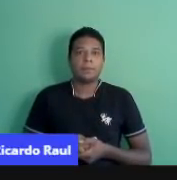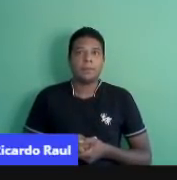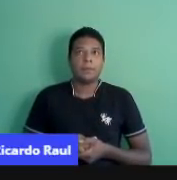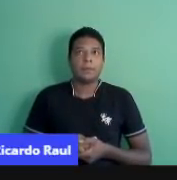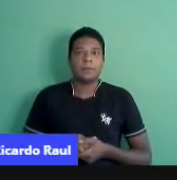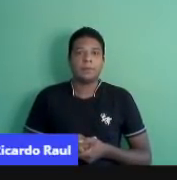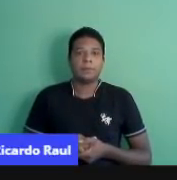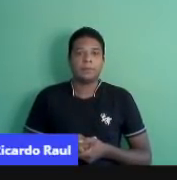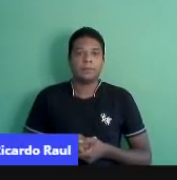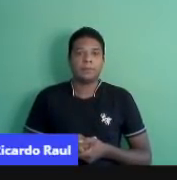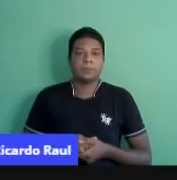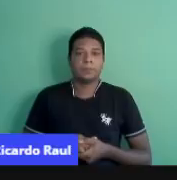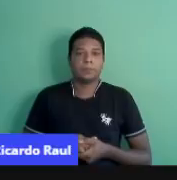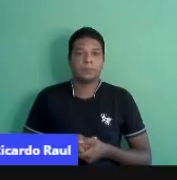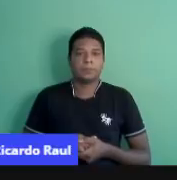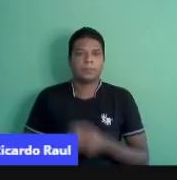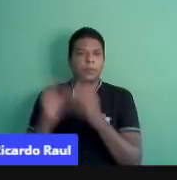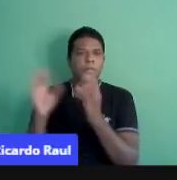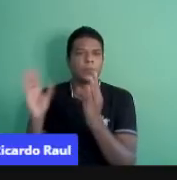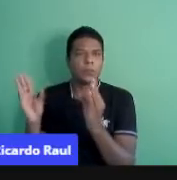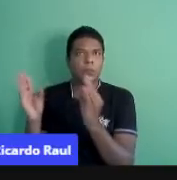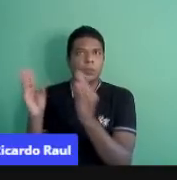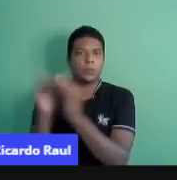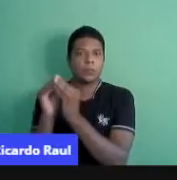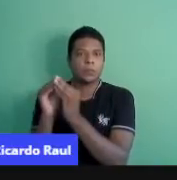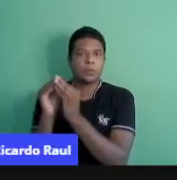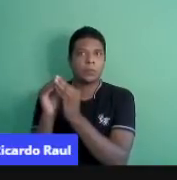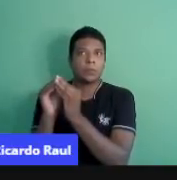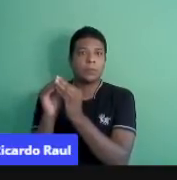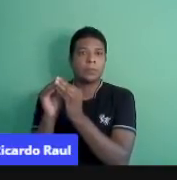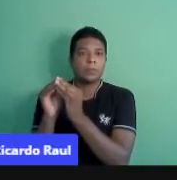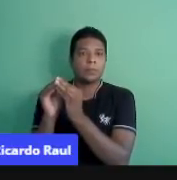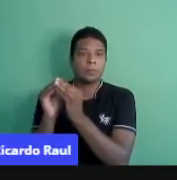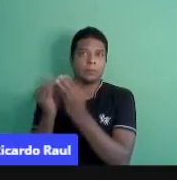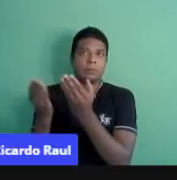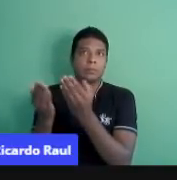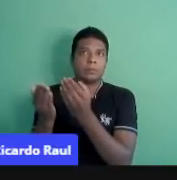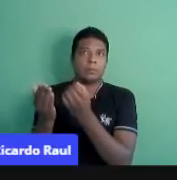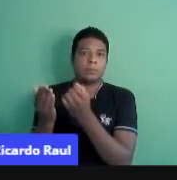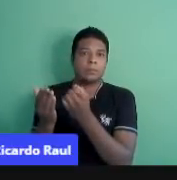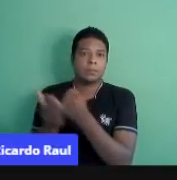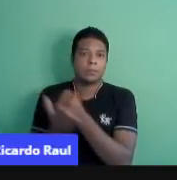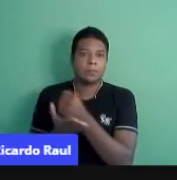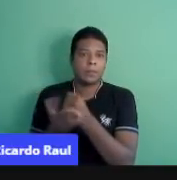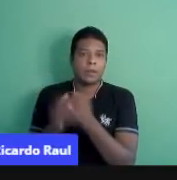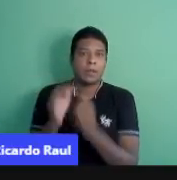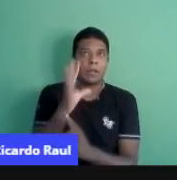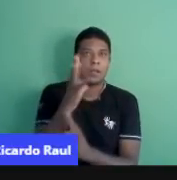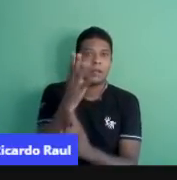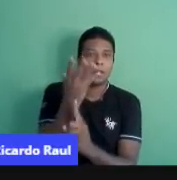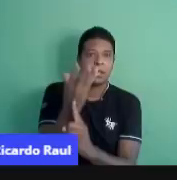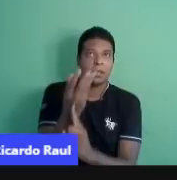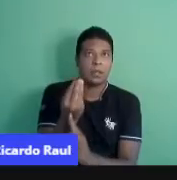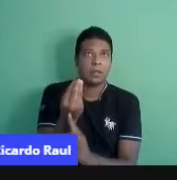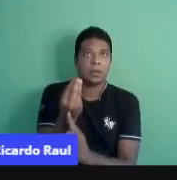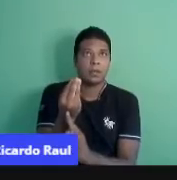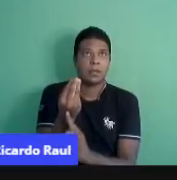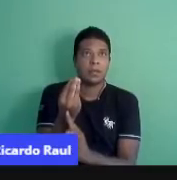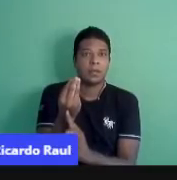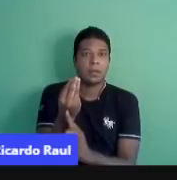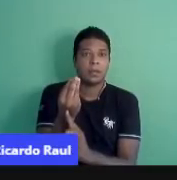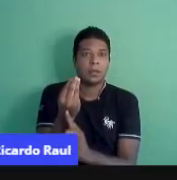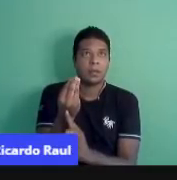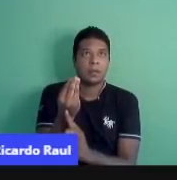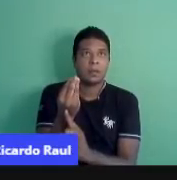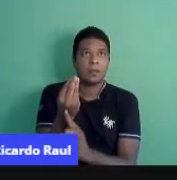E aqui só um resumo, né, que basicamente a arte, aconteceu essa mudança na arte, foram